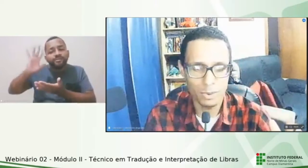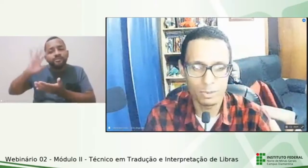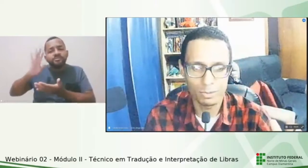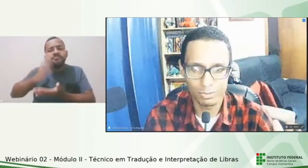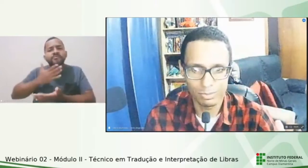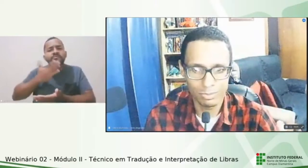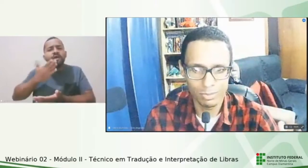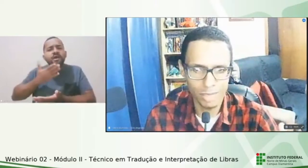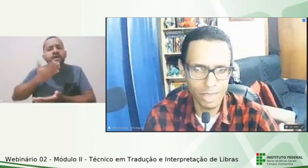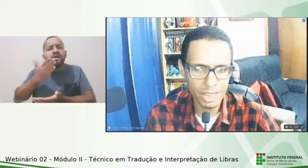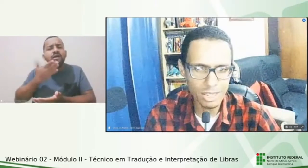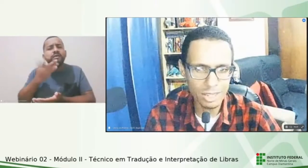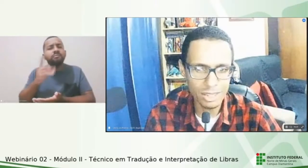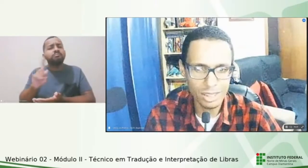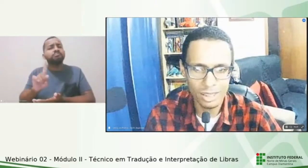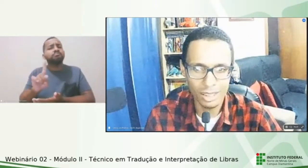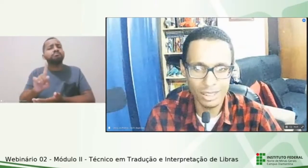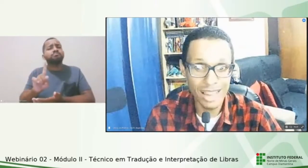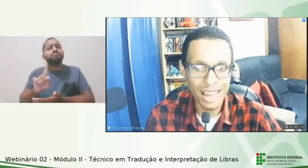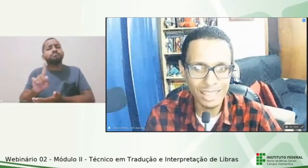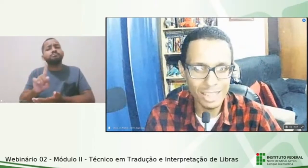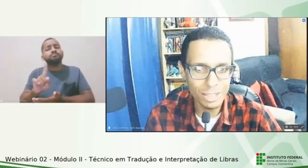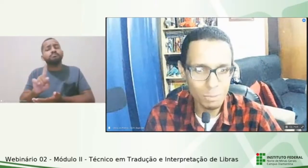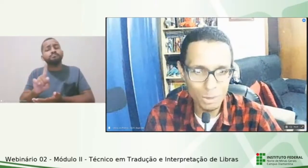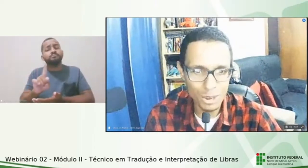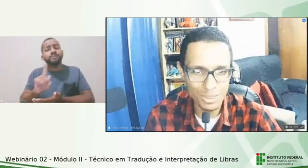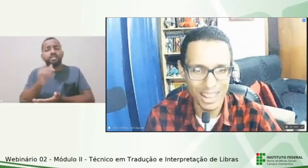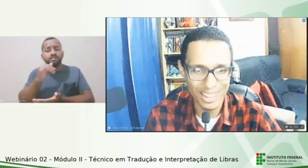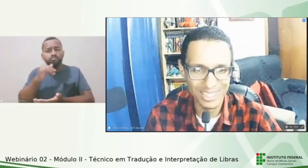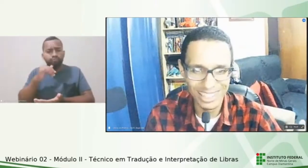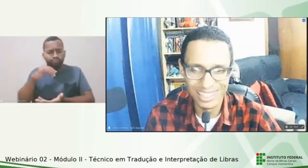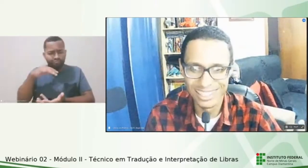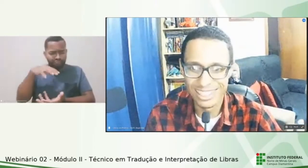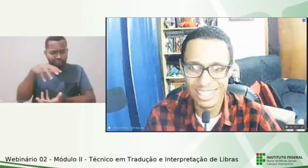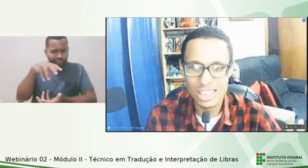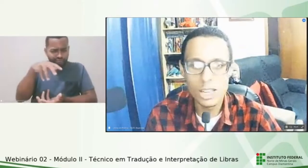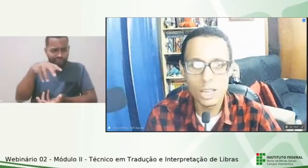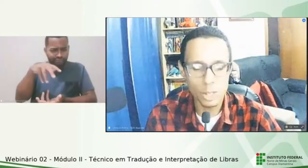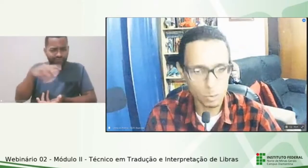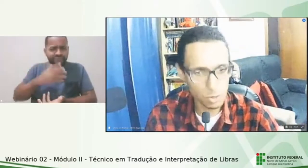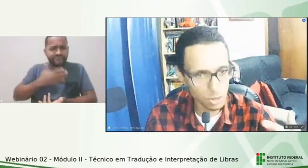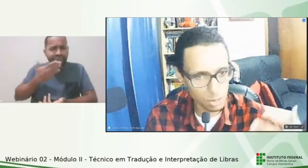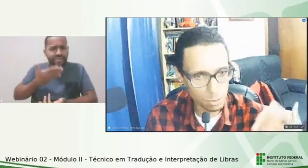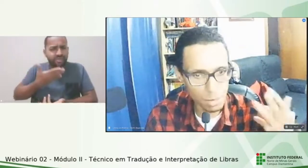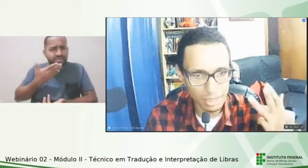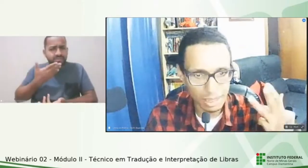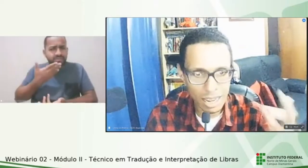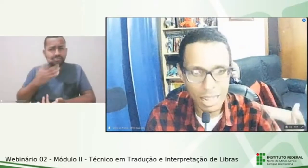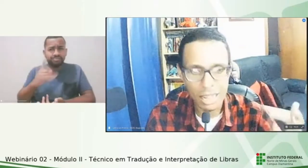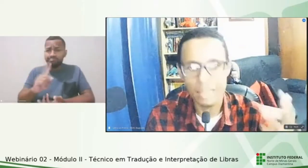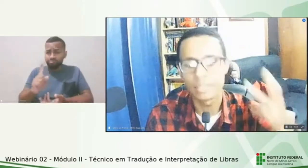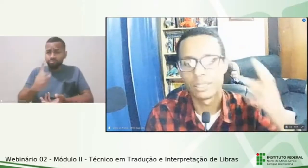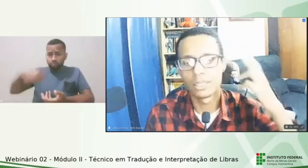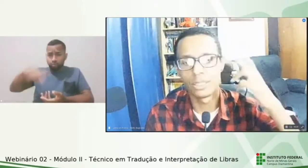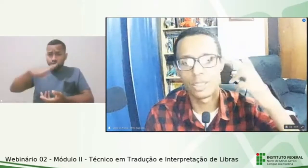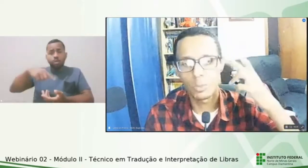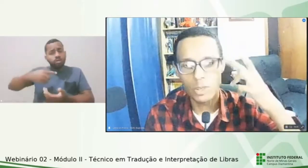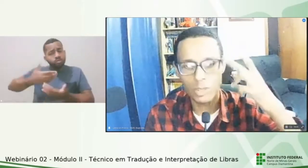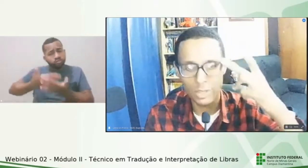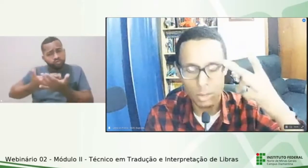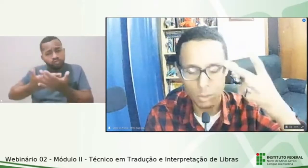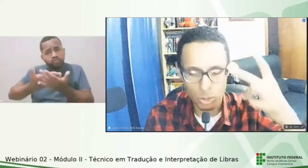fácil. Ninguém disse, nada nesse mundo é fácil, né? Nós precisamos batalhar,